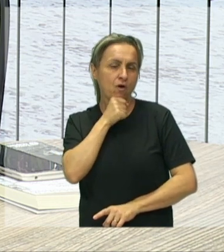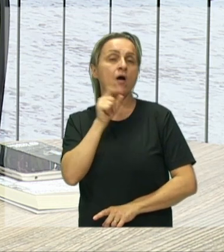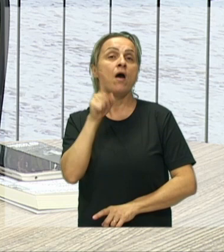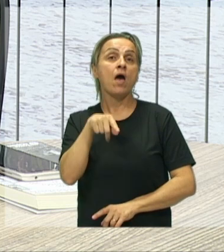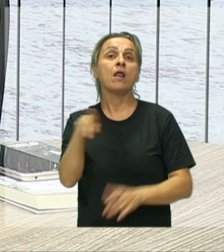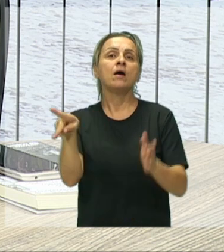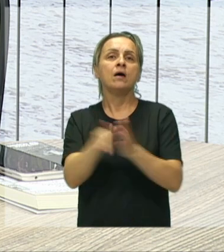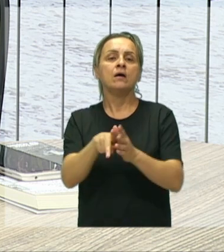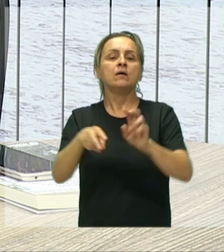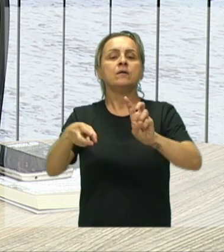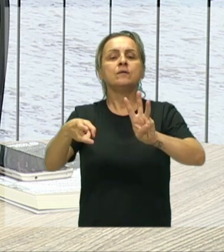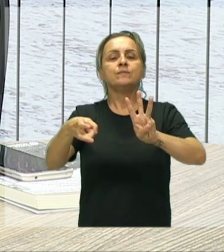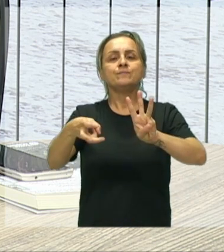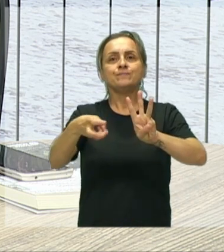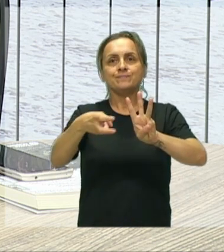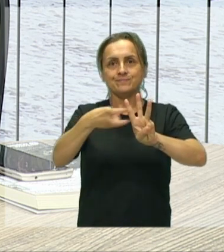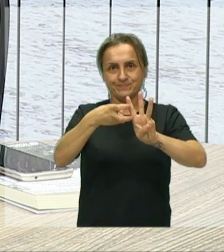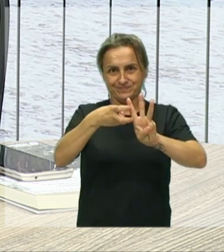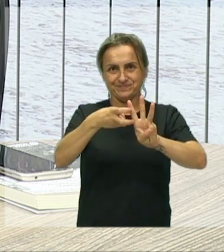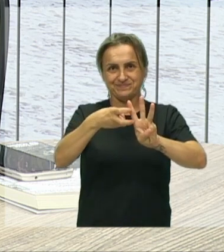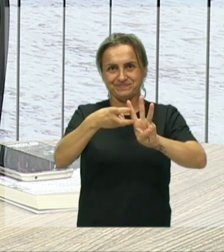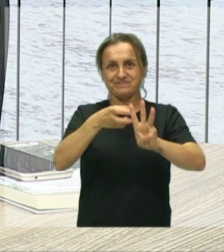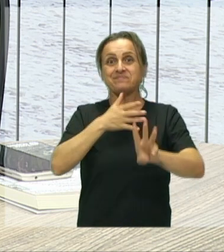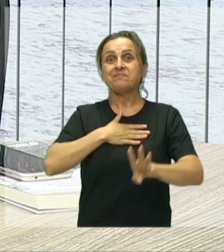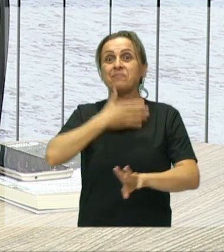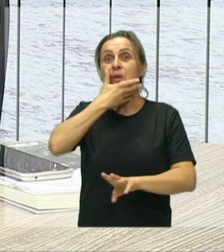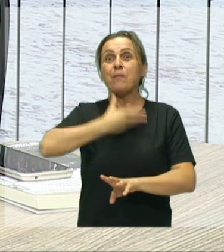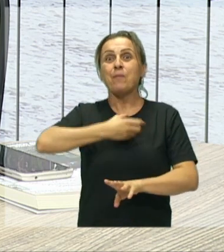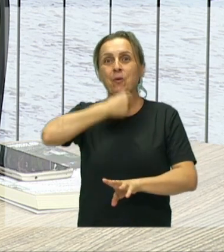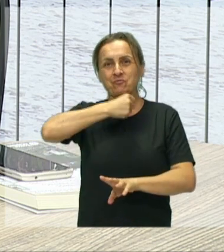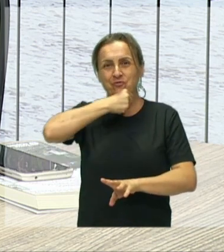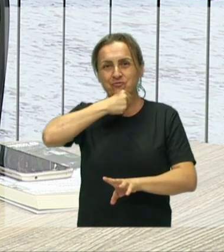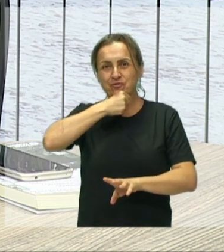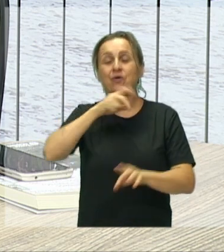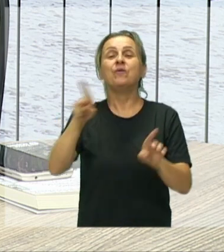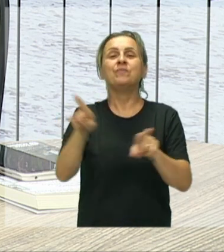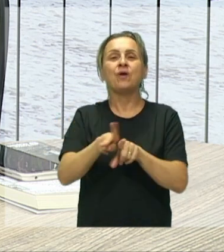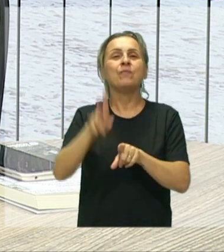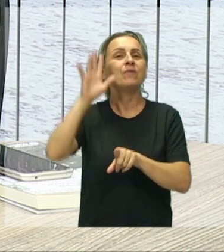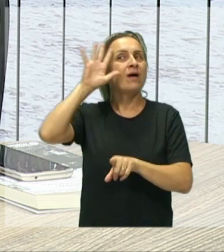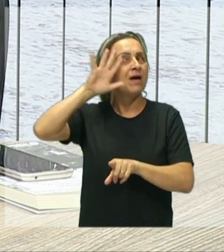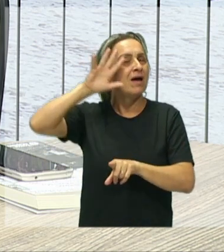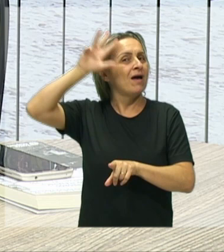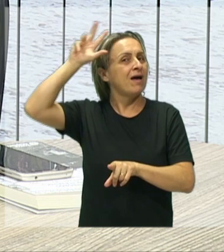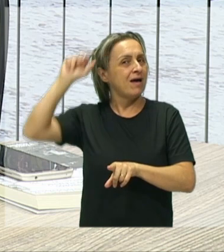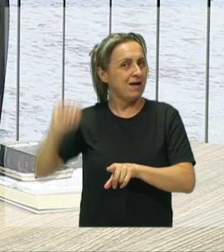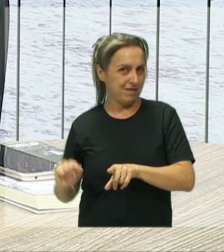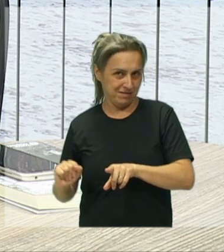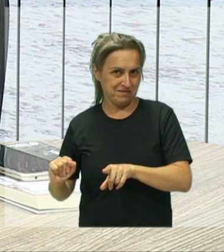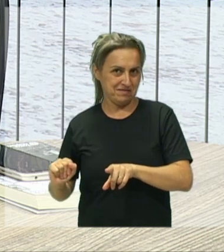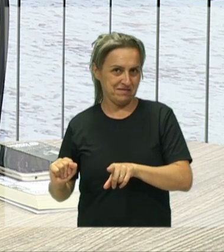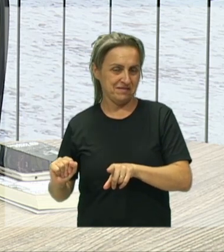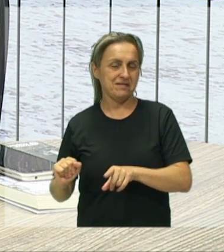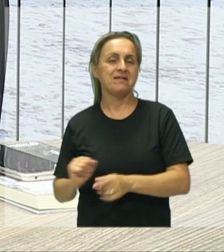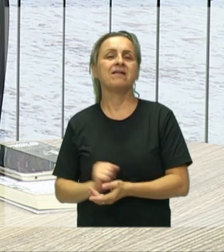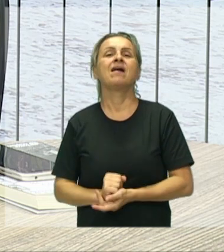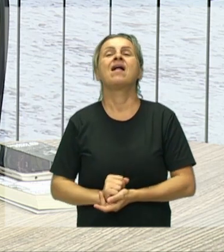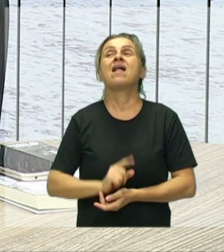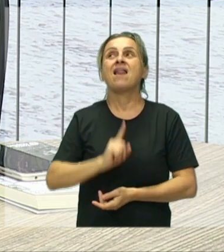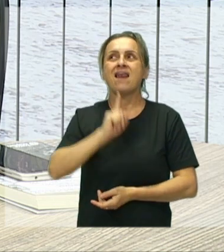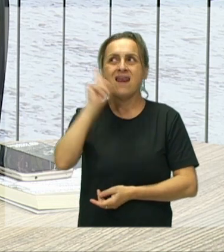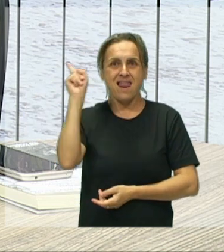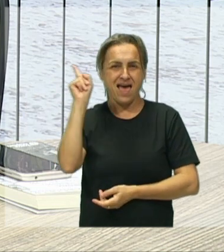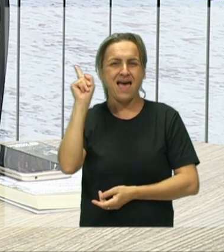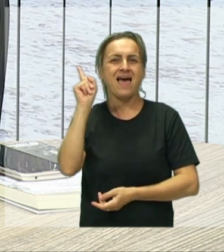indígena, minha avó materna, e o meu avô materno era de ascendência africana. Em São João del Rei, na época da minha mãe era moça,